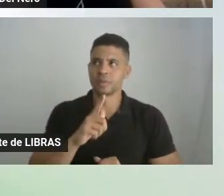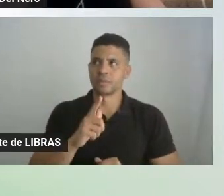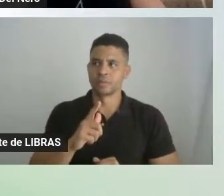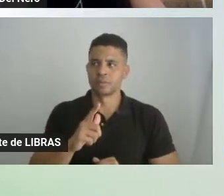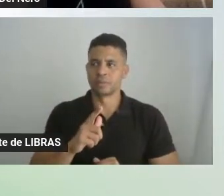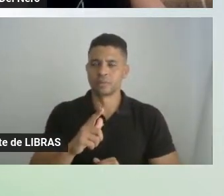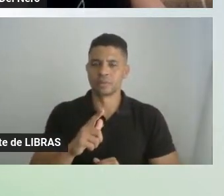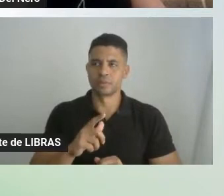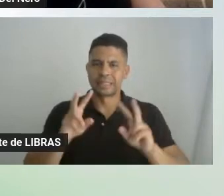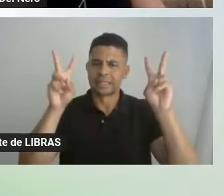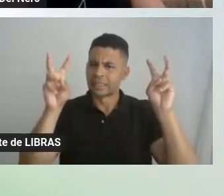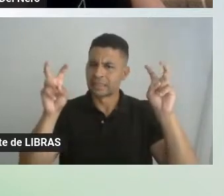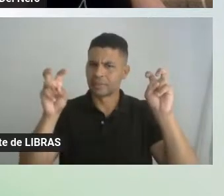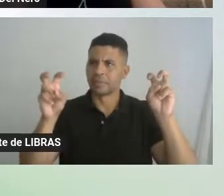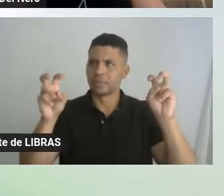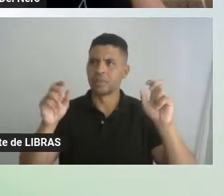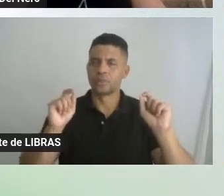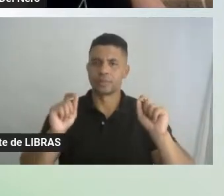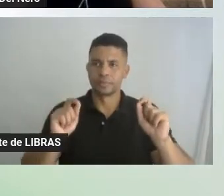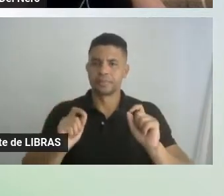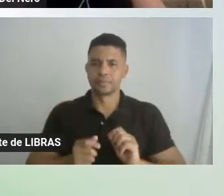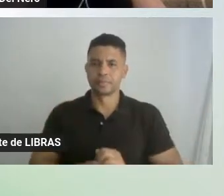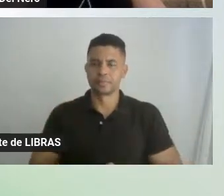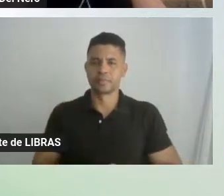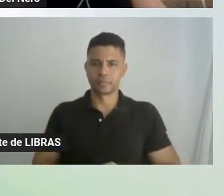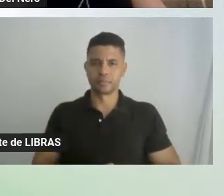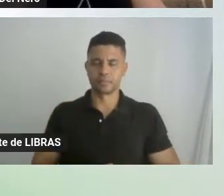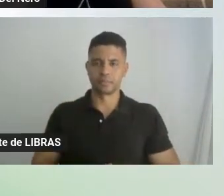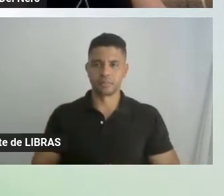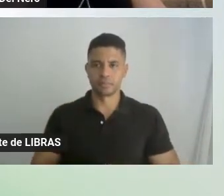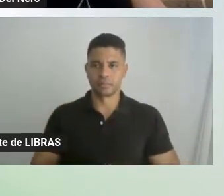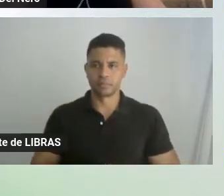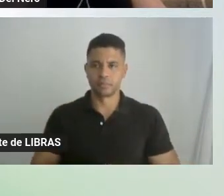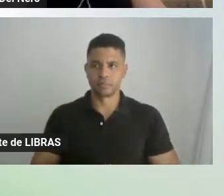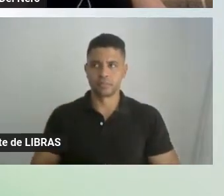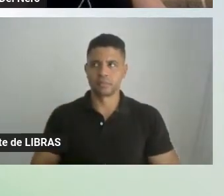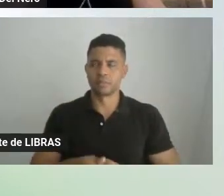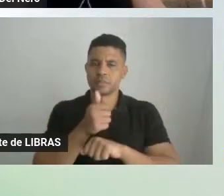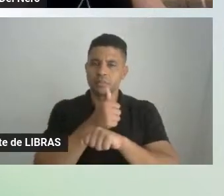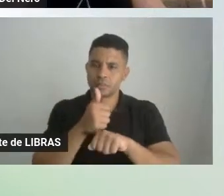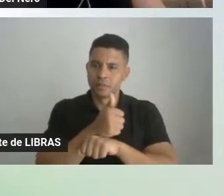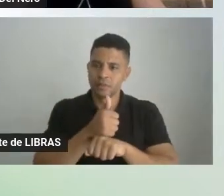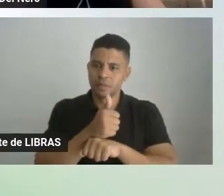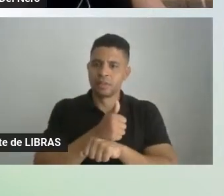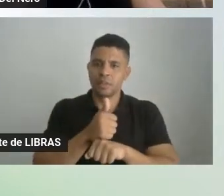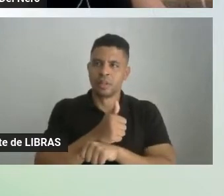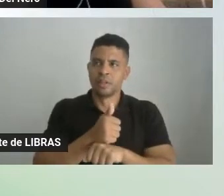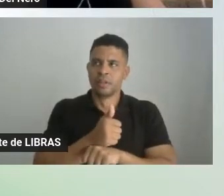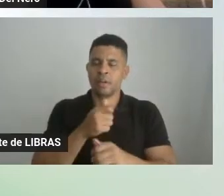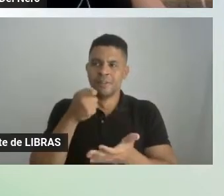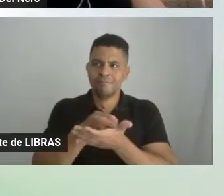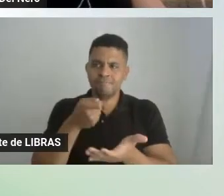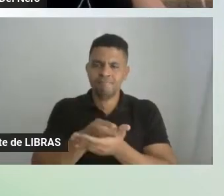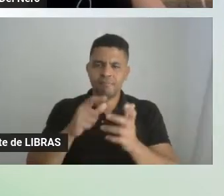entre aspas, eu vou dizer isso, né, é muito triste dizer, mas carreiras que tenham menor exigência a fim de que elas possam cuidar